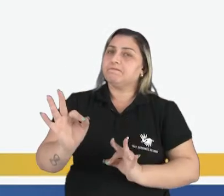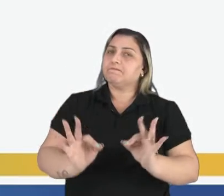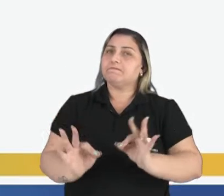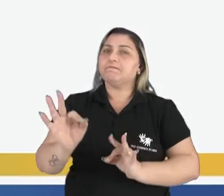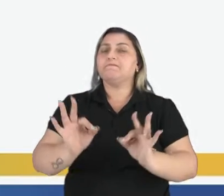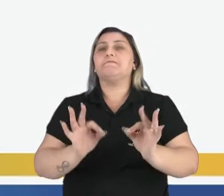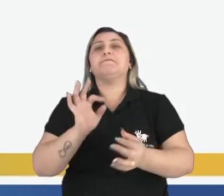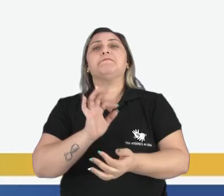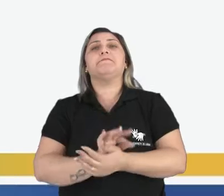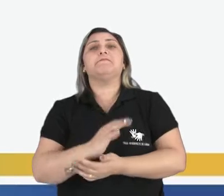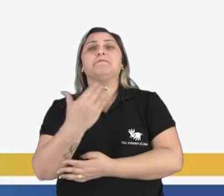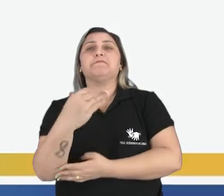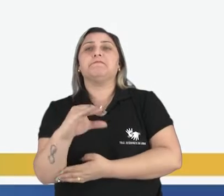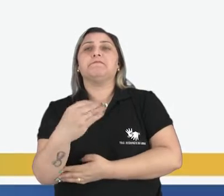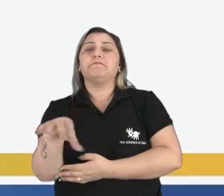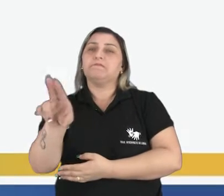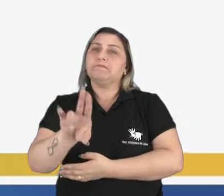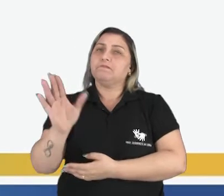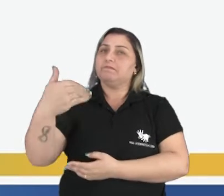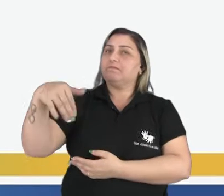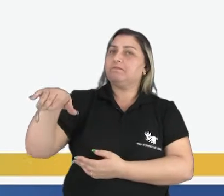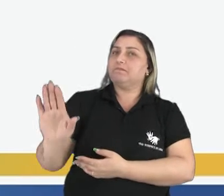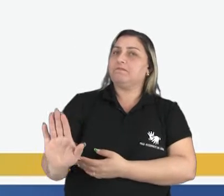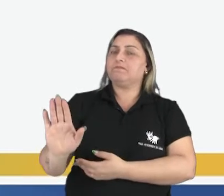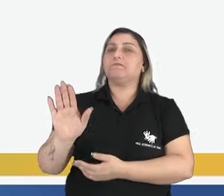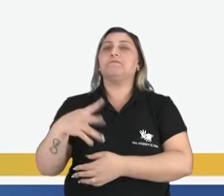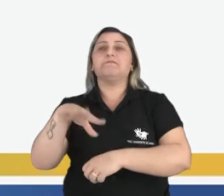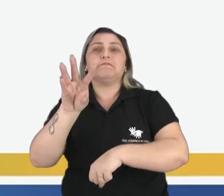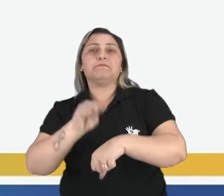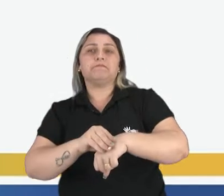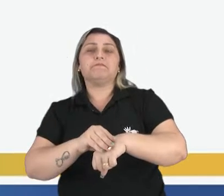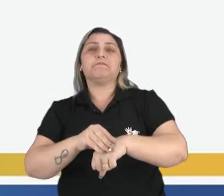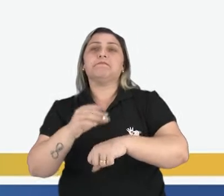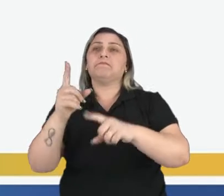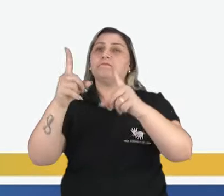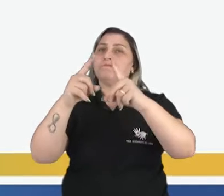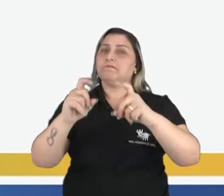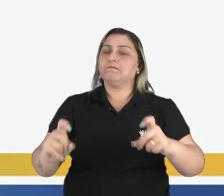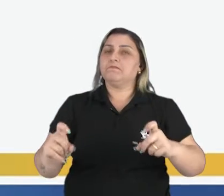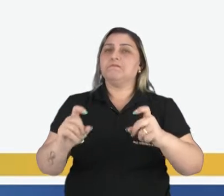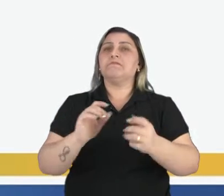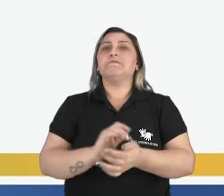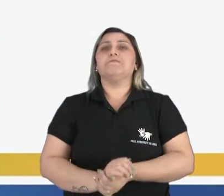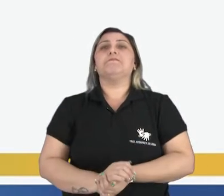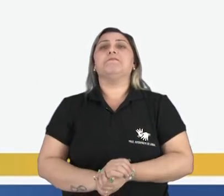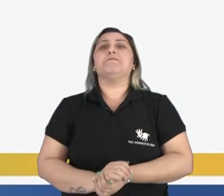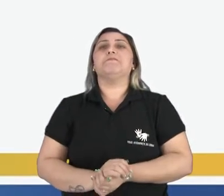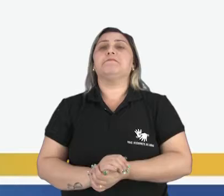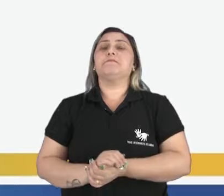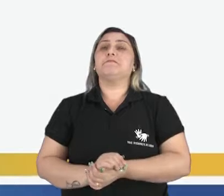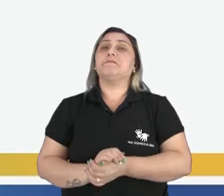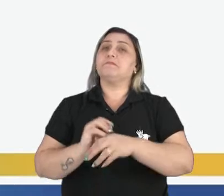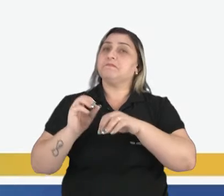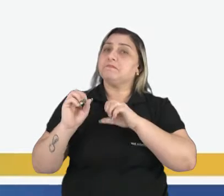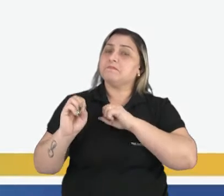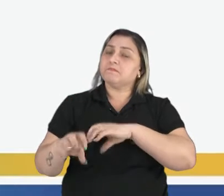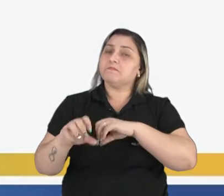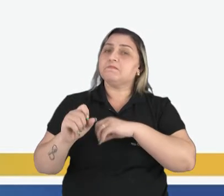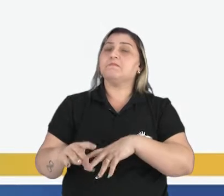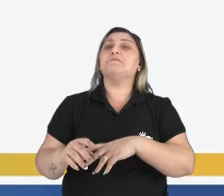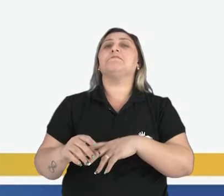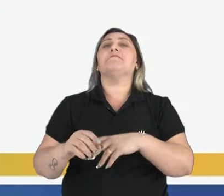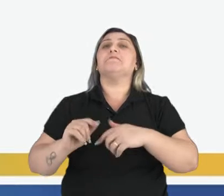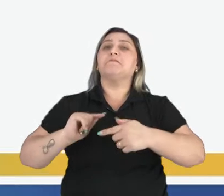mais trabalhado, a ciência usa muito mais esse conhecimento científico que é passado de cientista para cientista e há